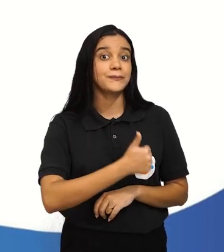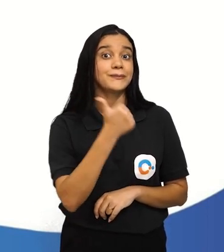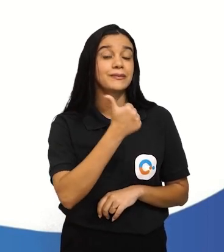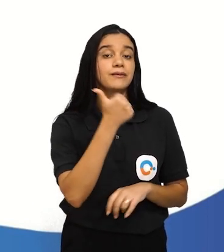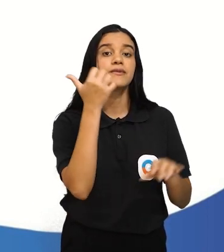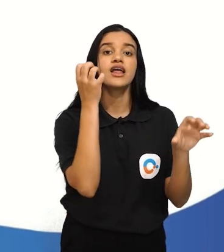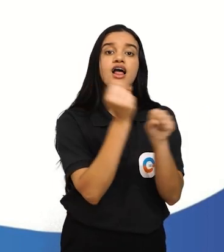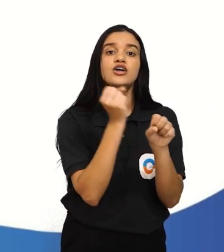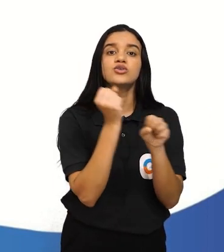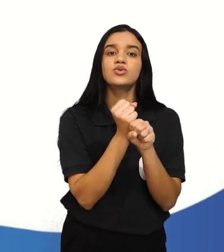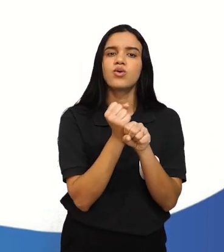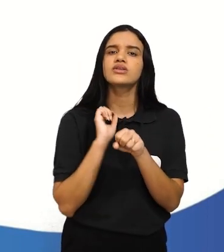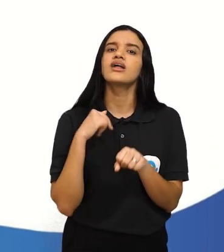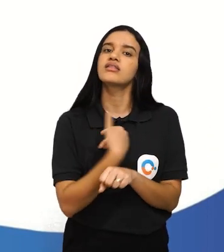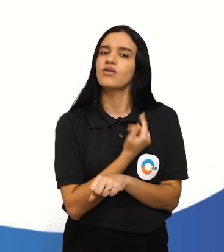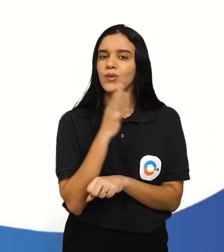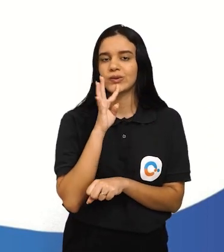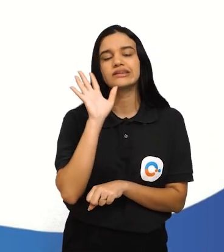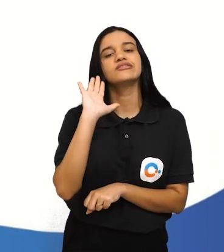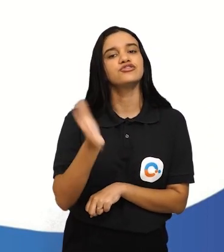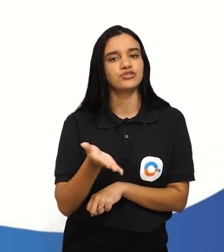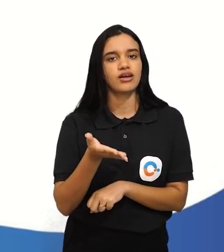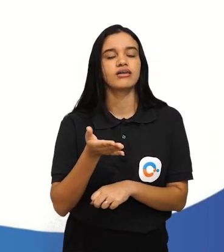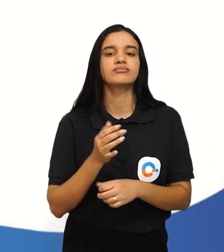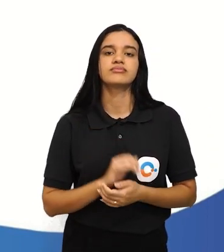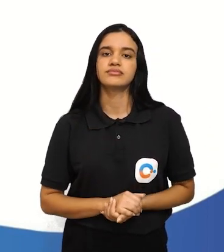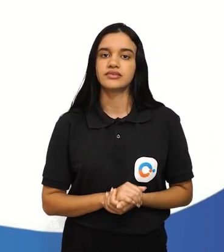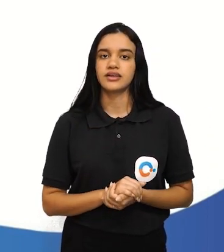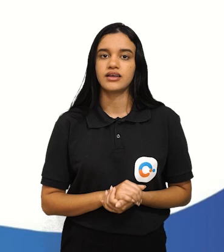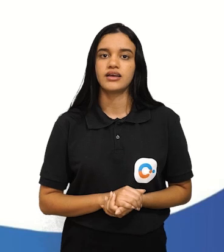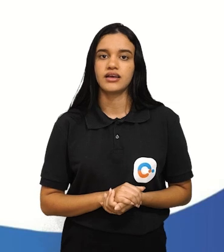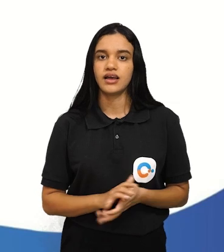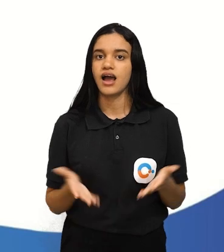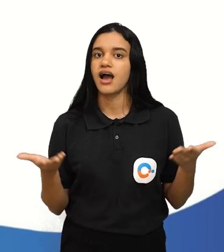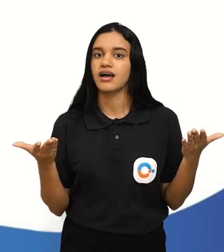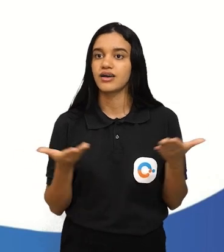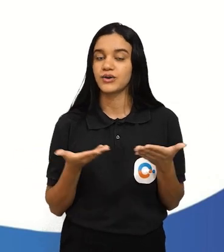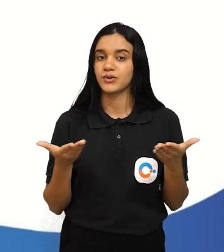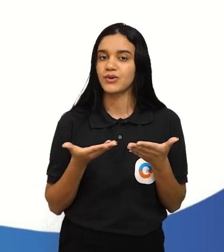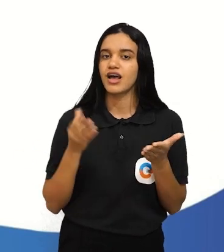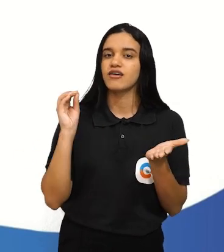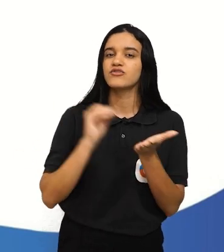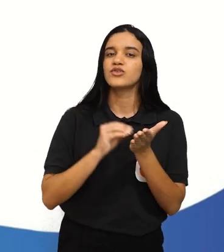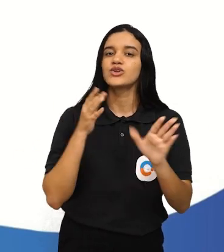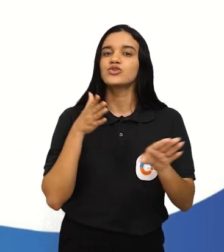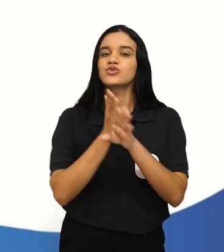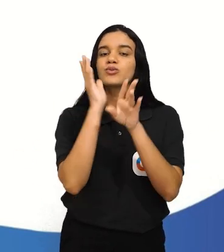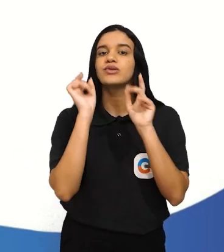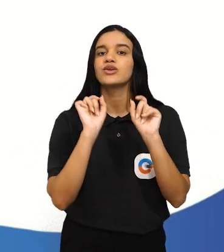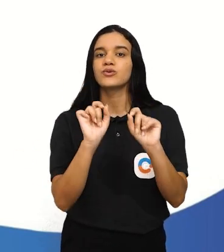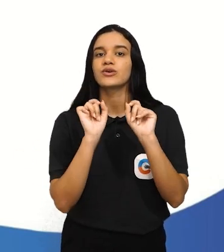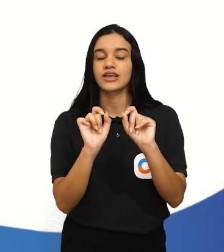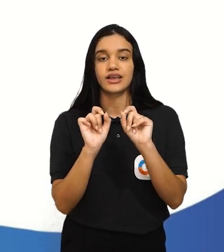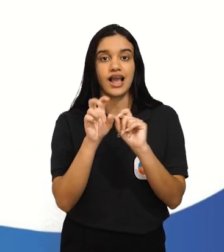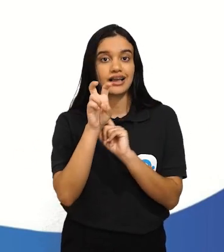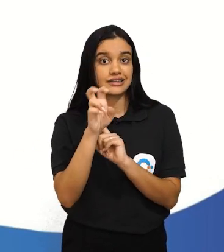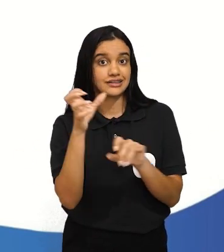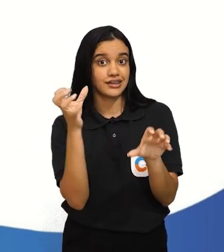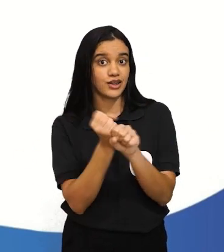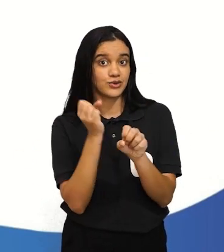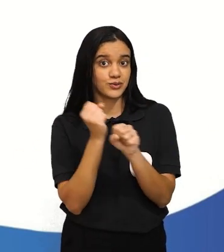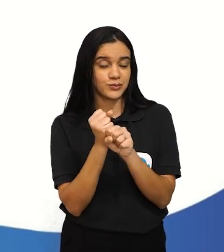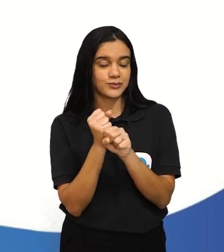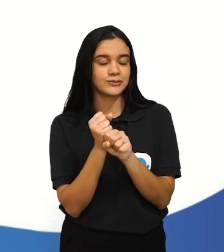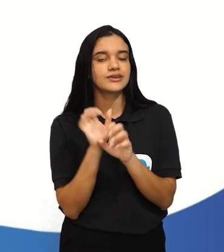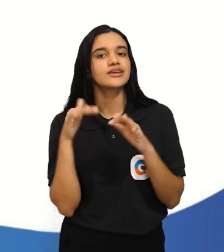primeiras notas nós conhecemos Então vamos aí só falta descobrir a quinta